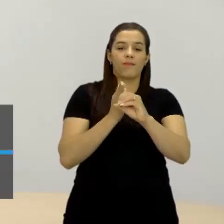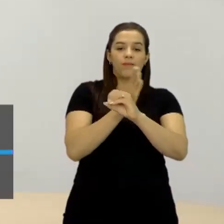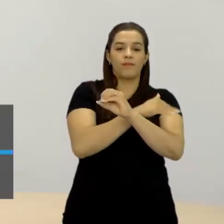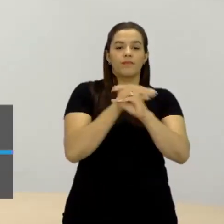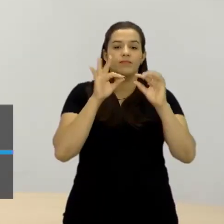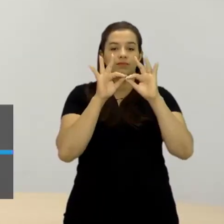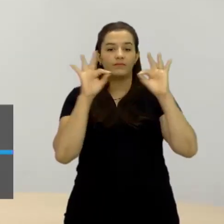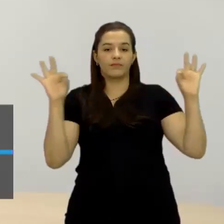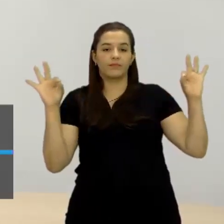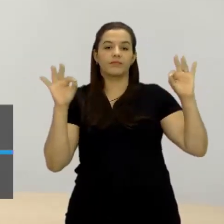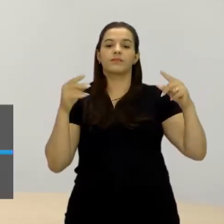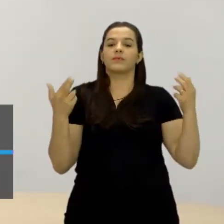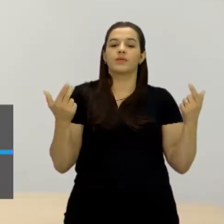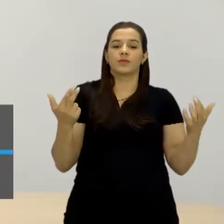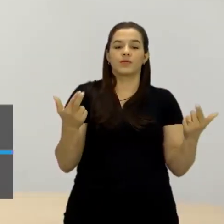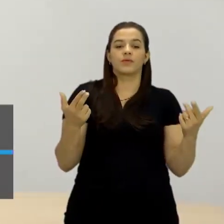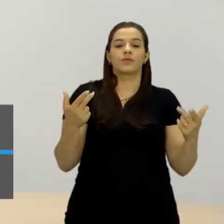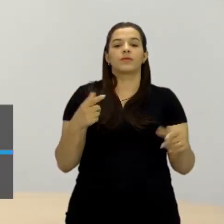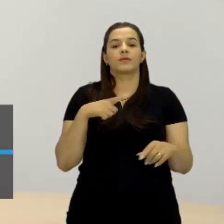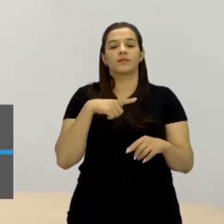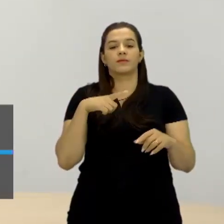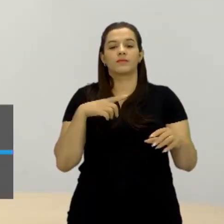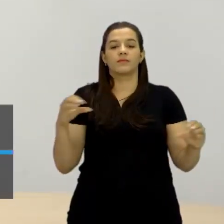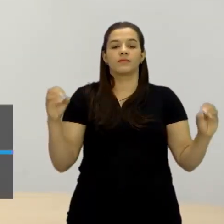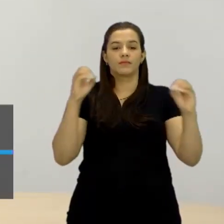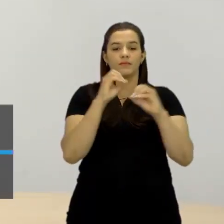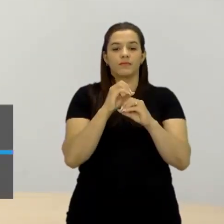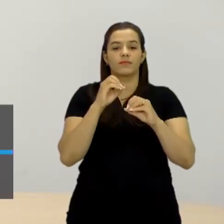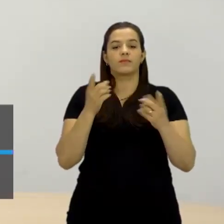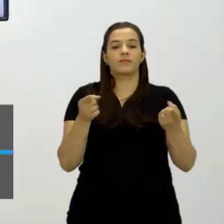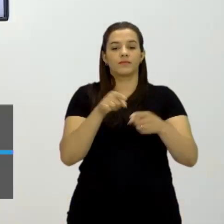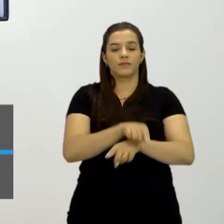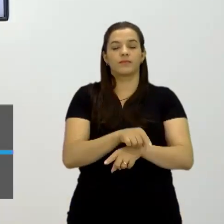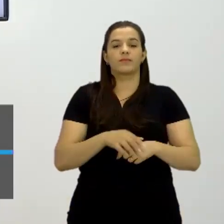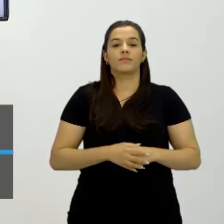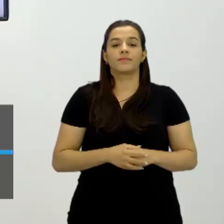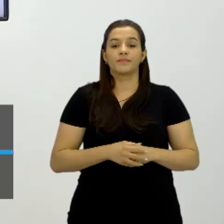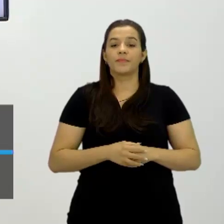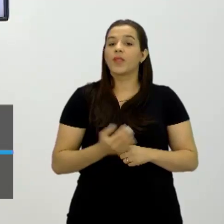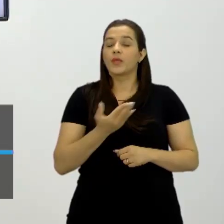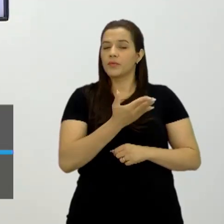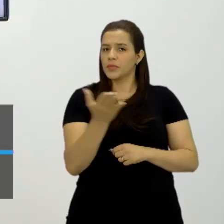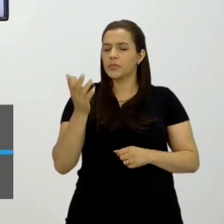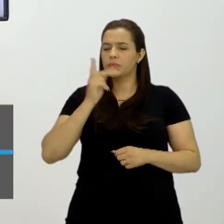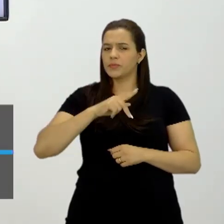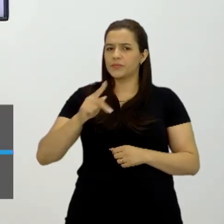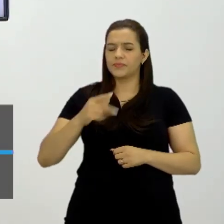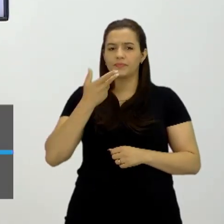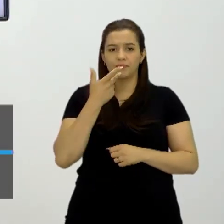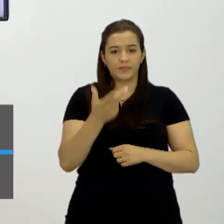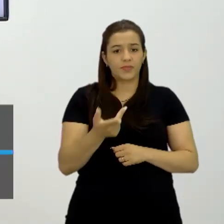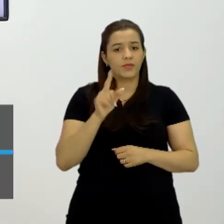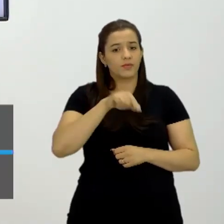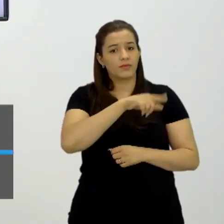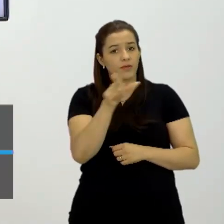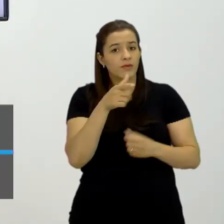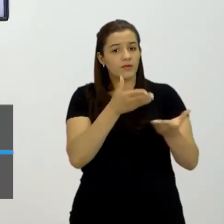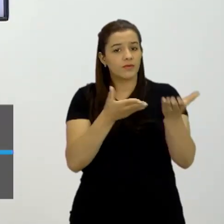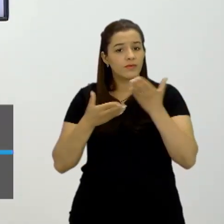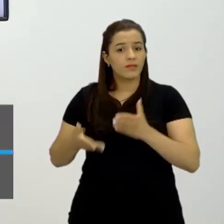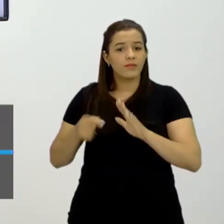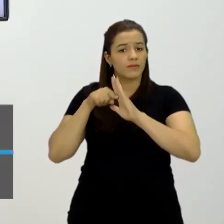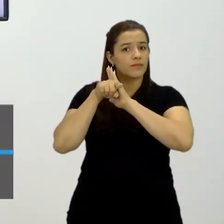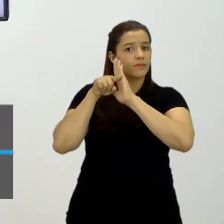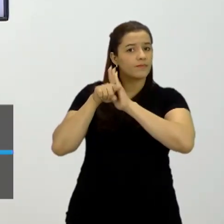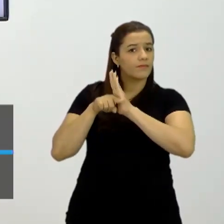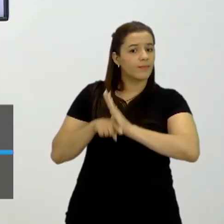distância da esquerda. Muito bom. Então eles sempre fizeram, né? Eles são legal. Opostos. E eu vou até aproveitar o que o professor Leonardo falou aqui e convidar os estudantes. Ó, dá uma